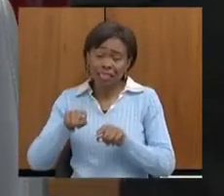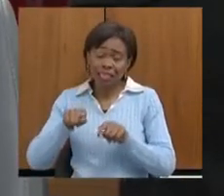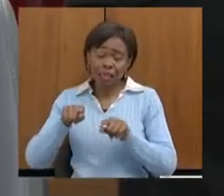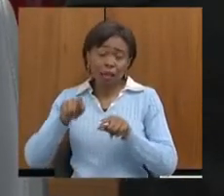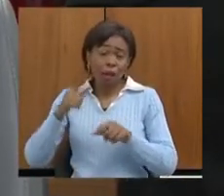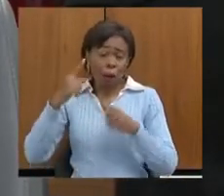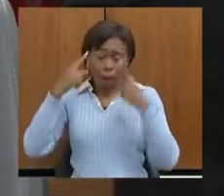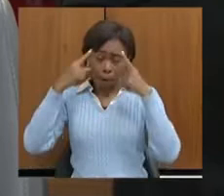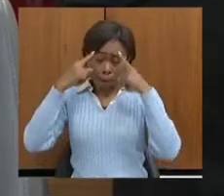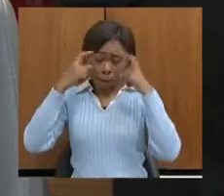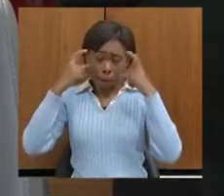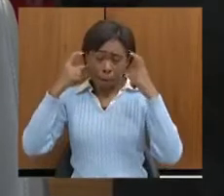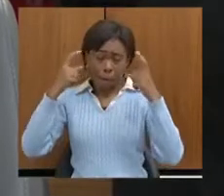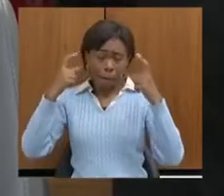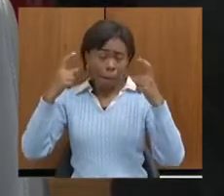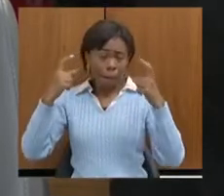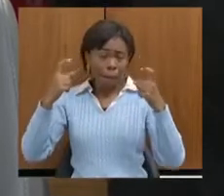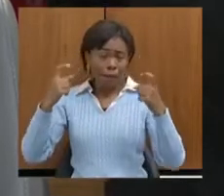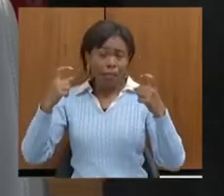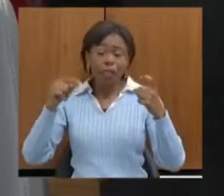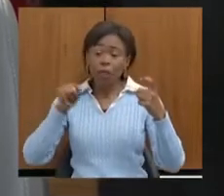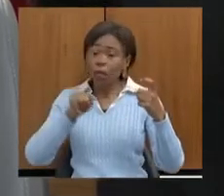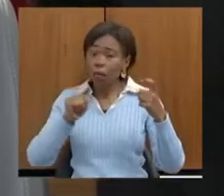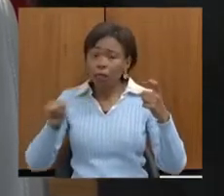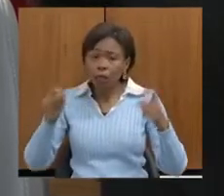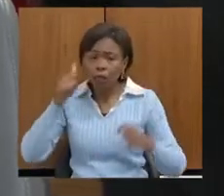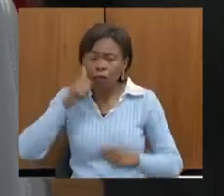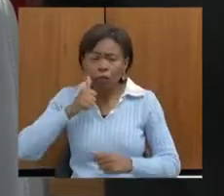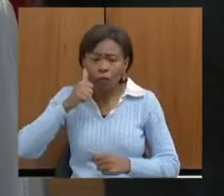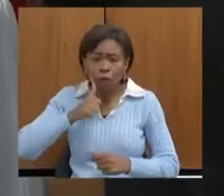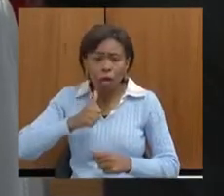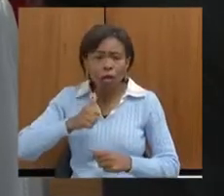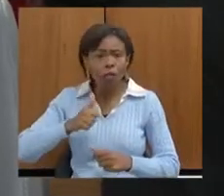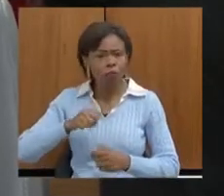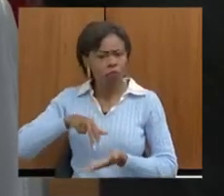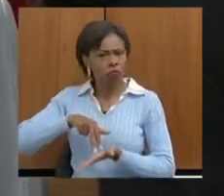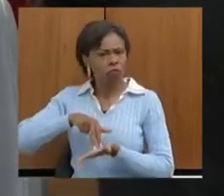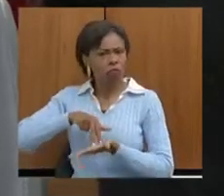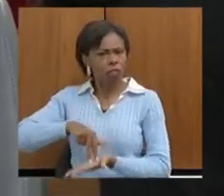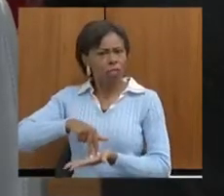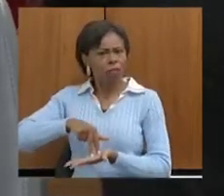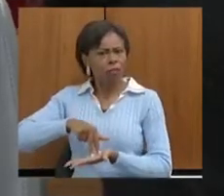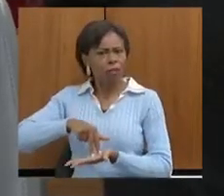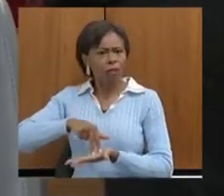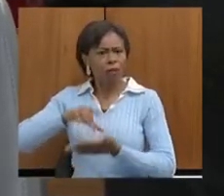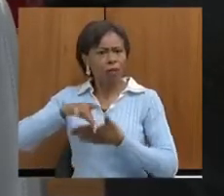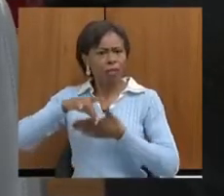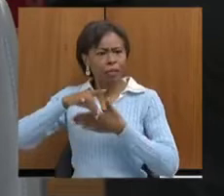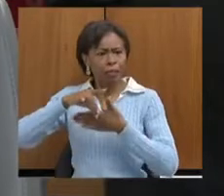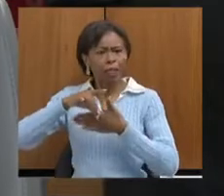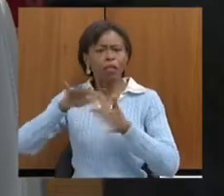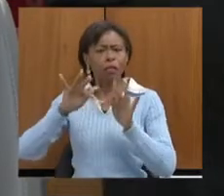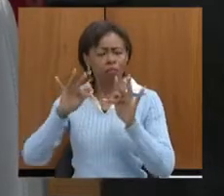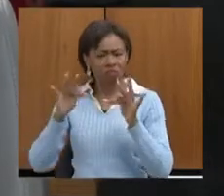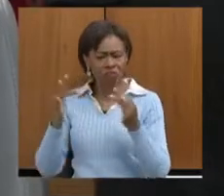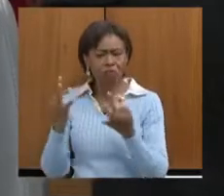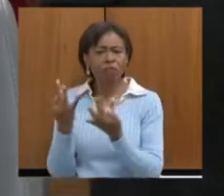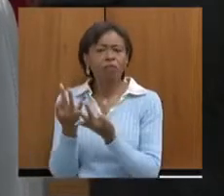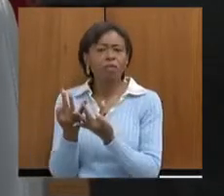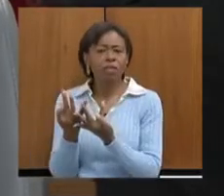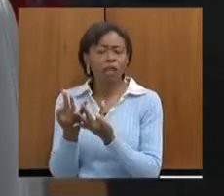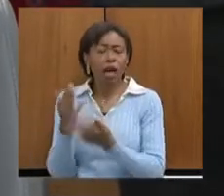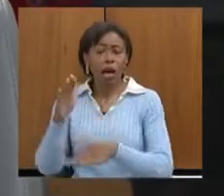ser as fortalezas das suas próprias famílias né Às vezes a gente pensa nessa violação de direitos humanos como algo